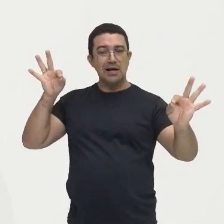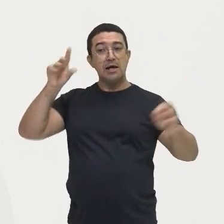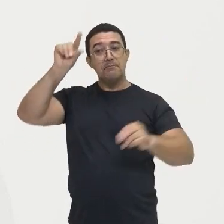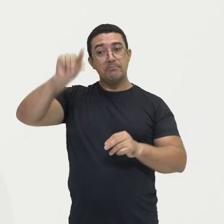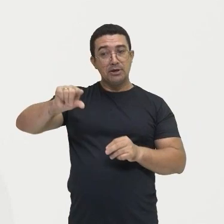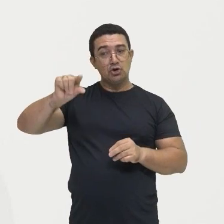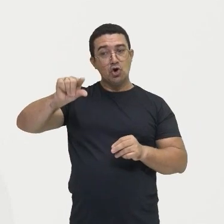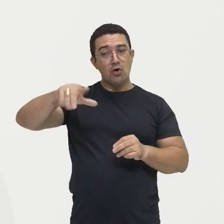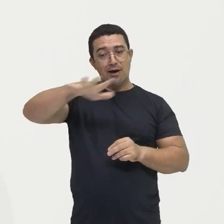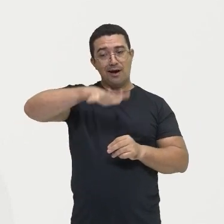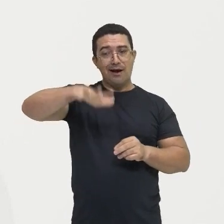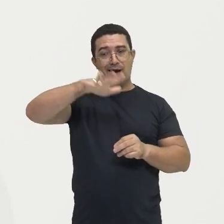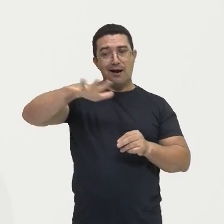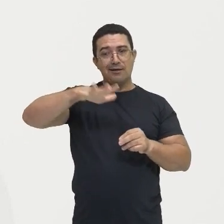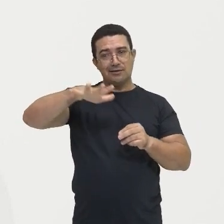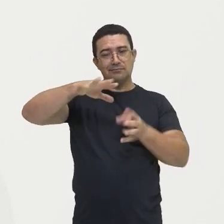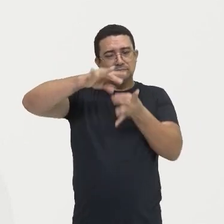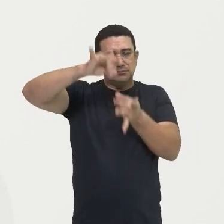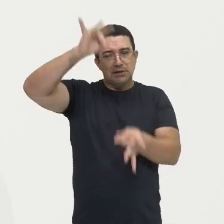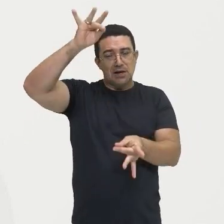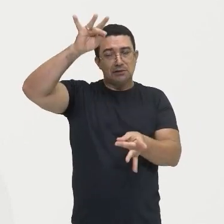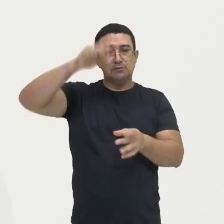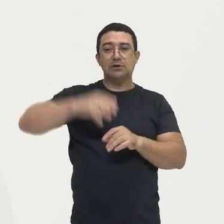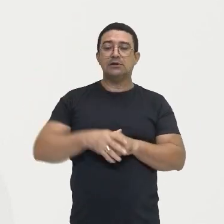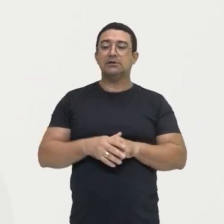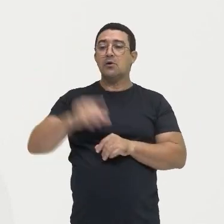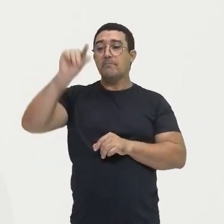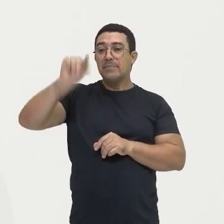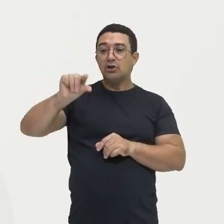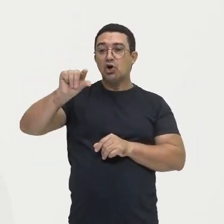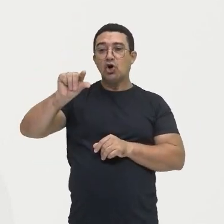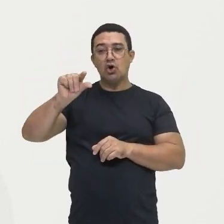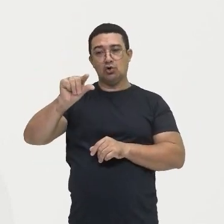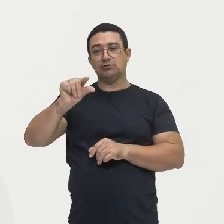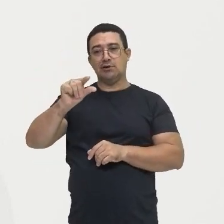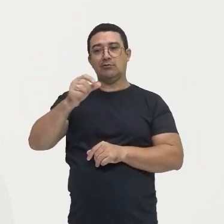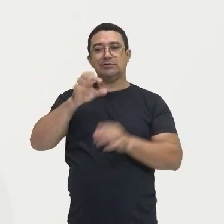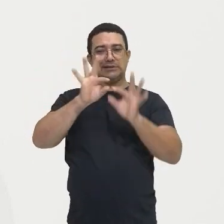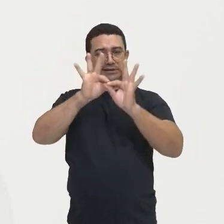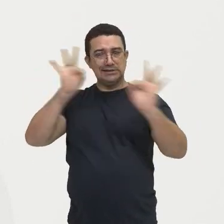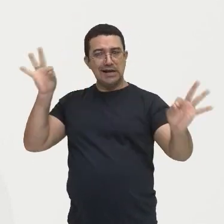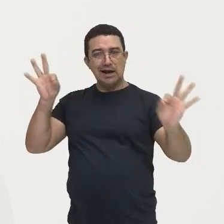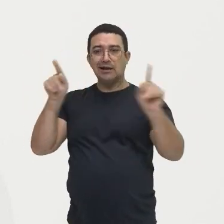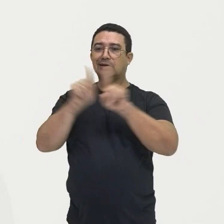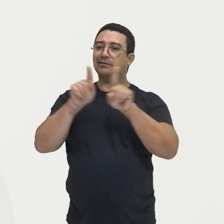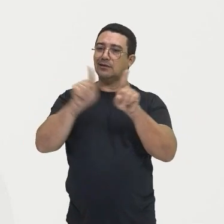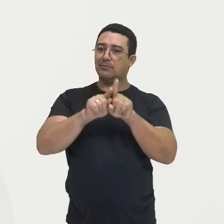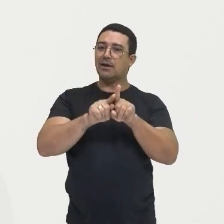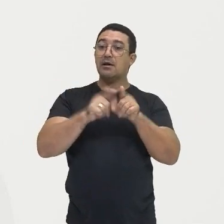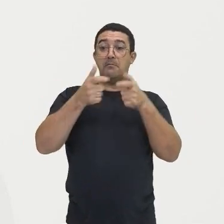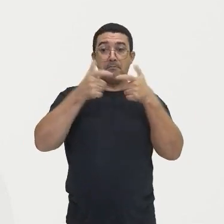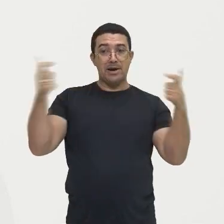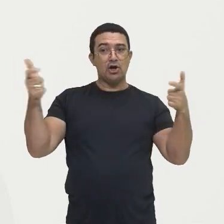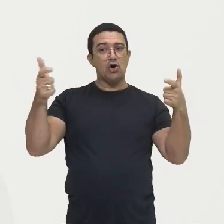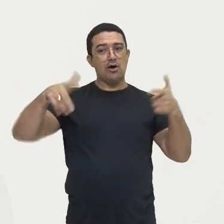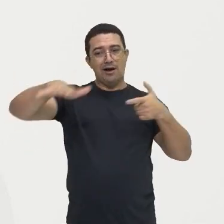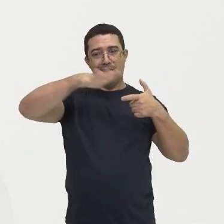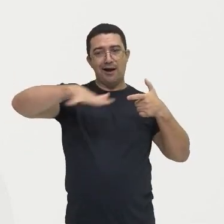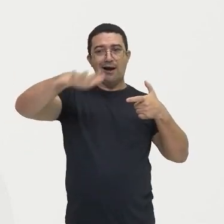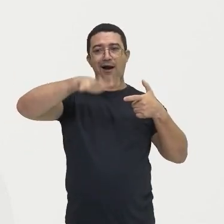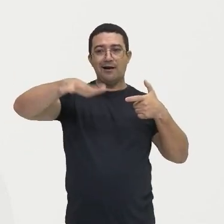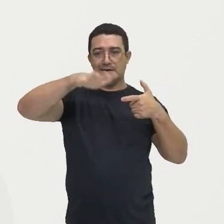de detalhamento é maior. E quanto menor a escala, maior será a área representada, porém,